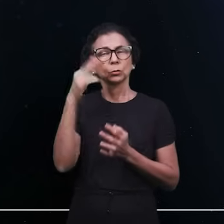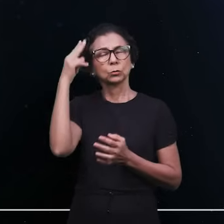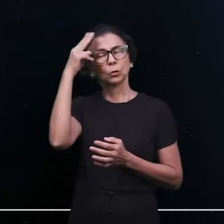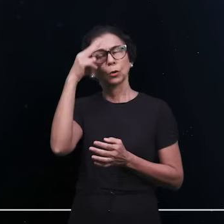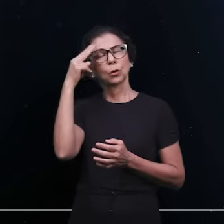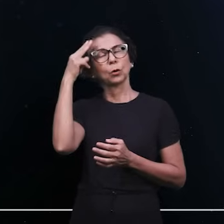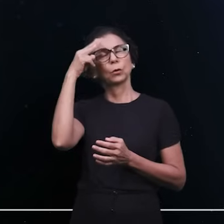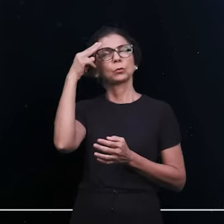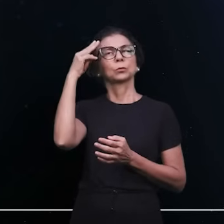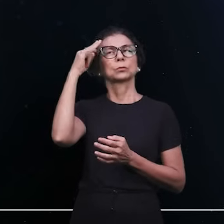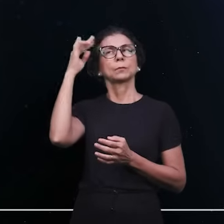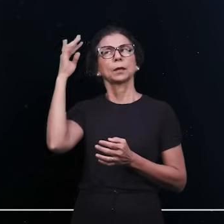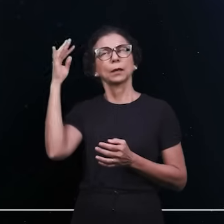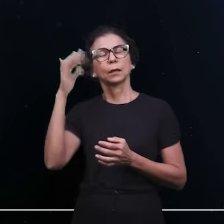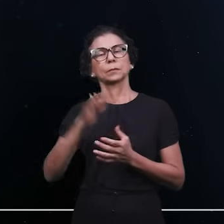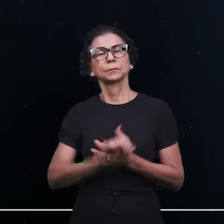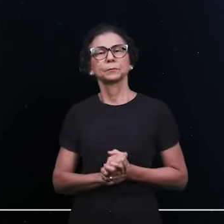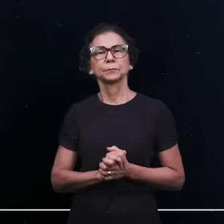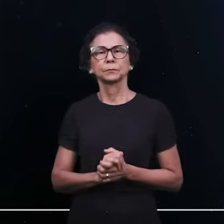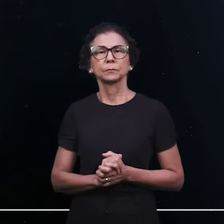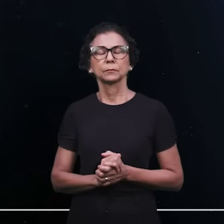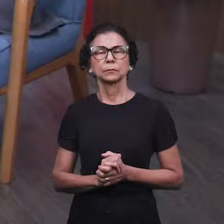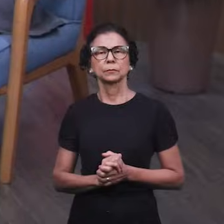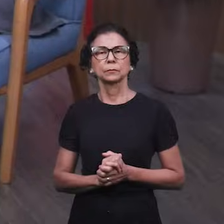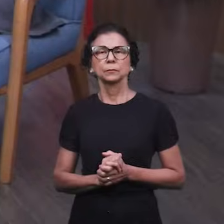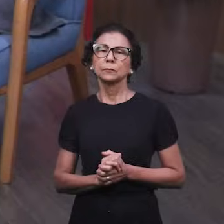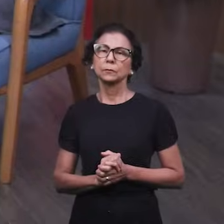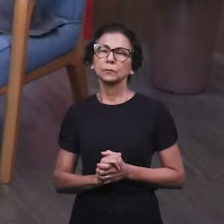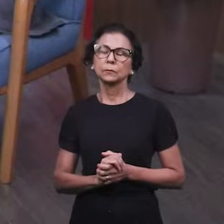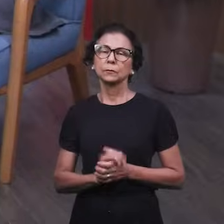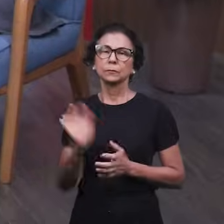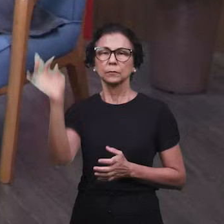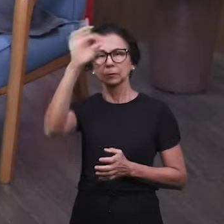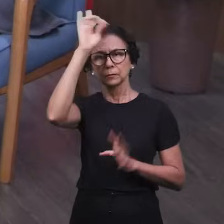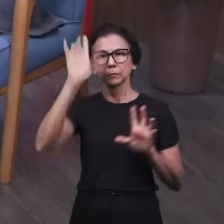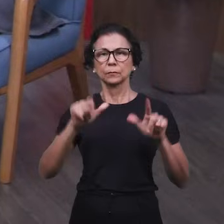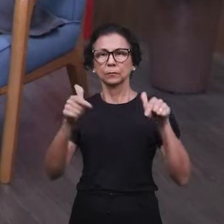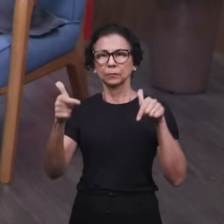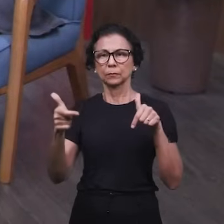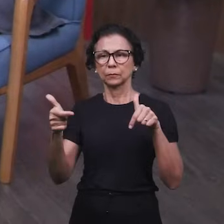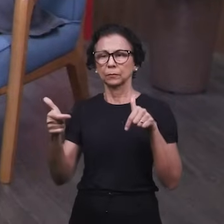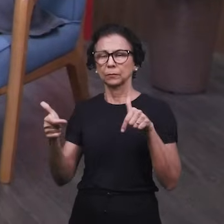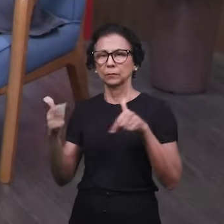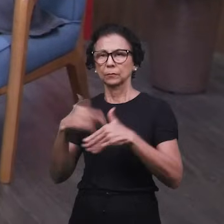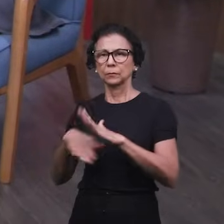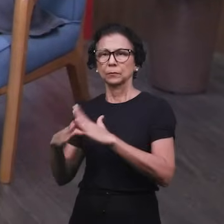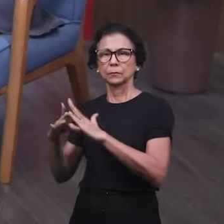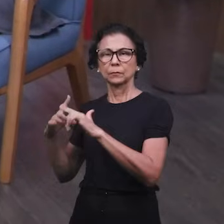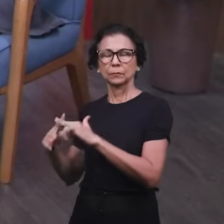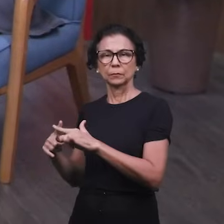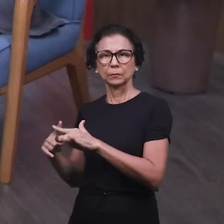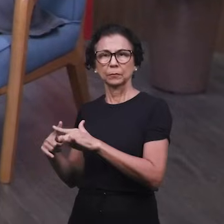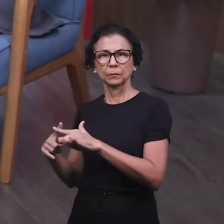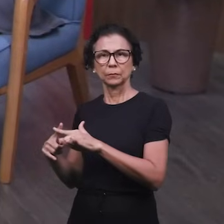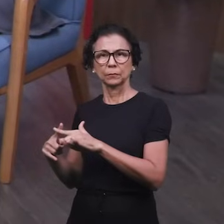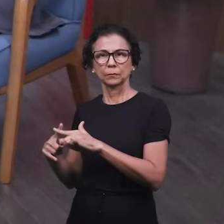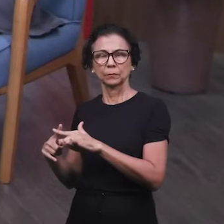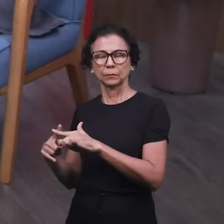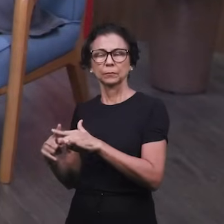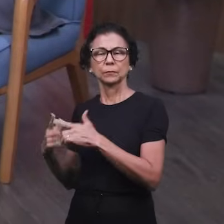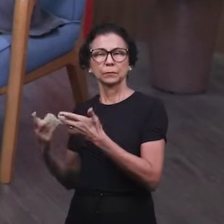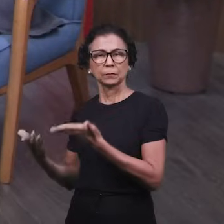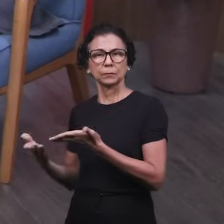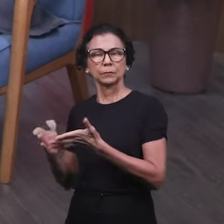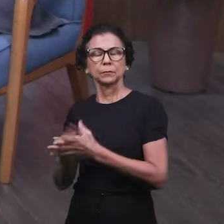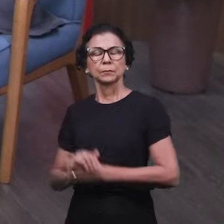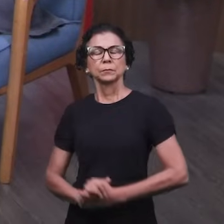sonharão sonhos. É uma operação do Espírito Santo no meio de uma igreja para ser usada pelo Senhor, né,